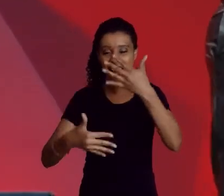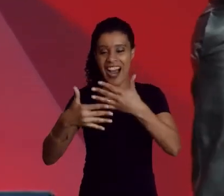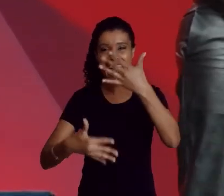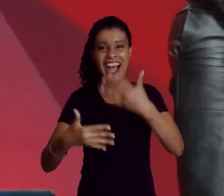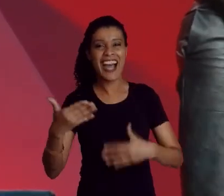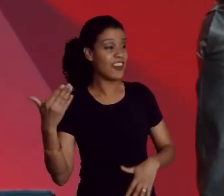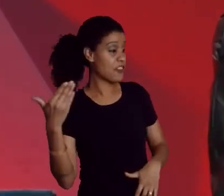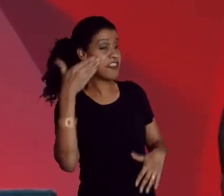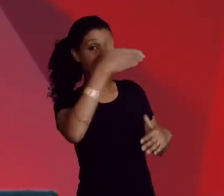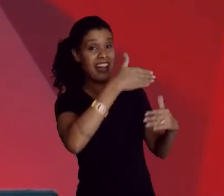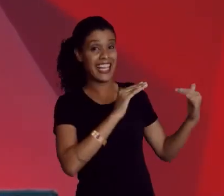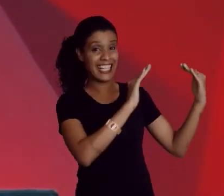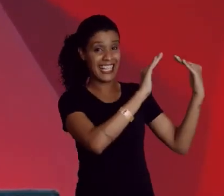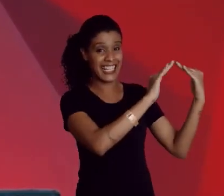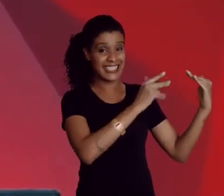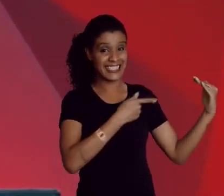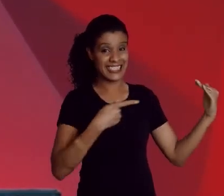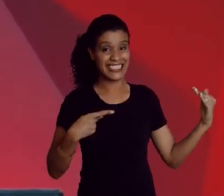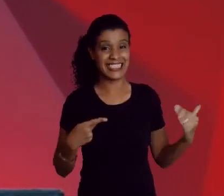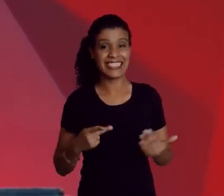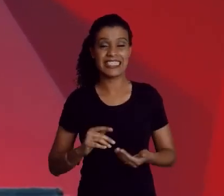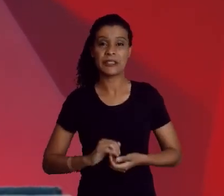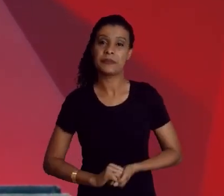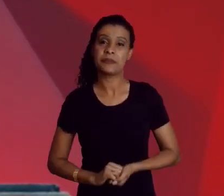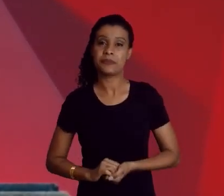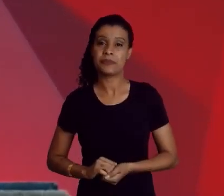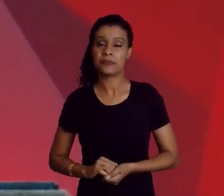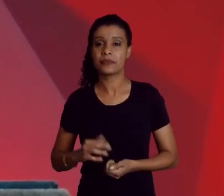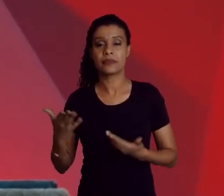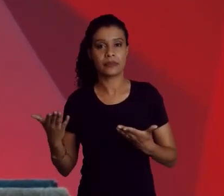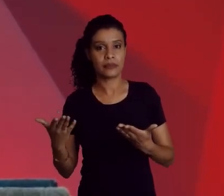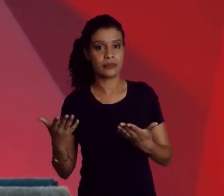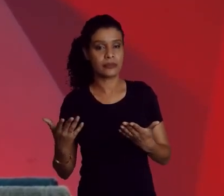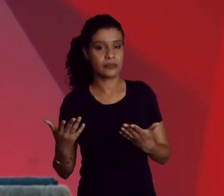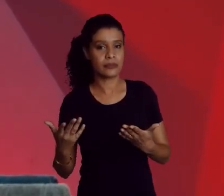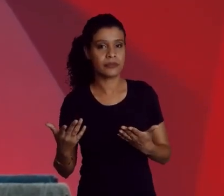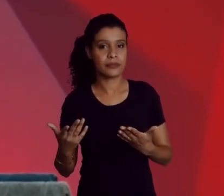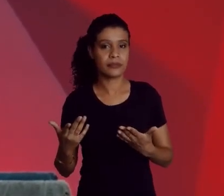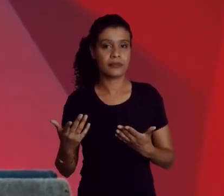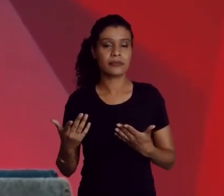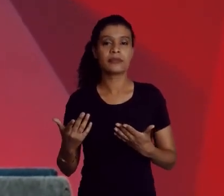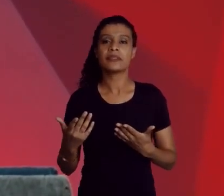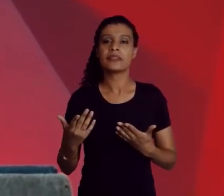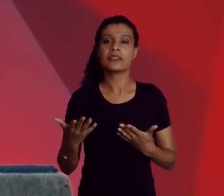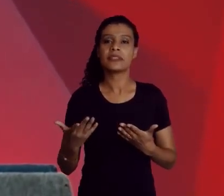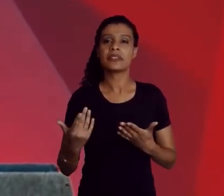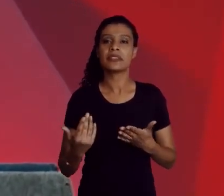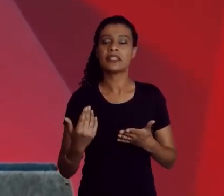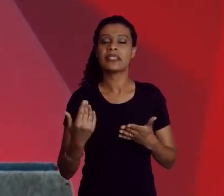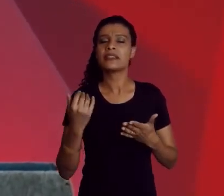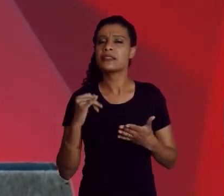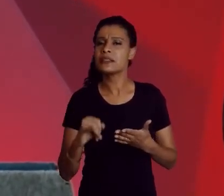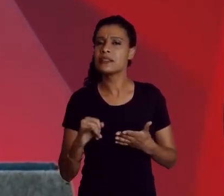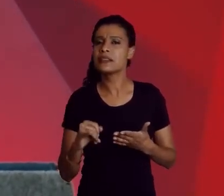filho! Ó, tem mais alguns aí que tá indo. A falta de um bom relacionamento pode atrapalhar a vida profissional? Sim, porque é o pilar,